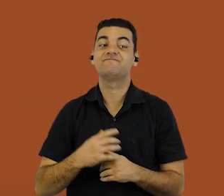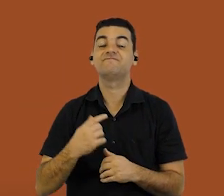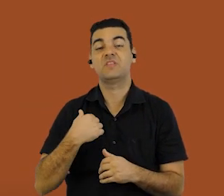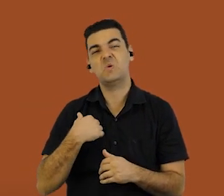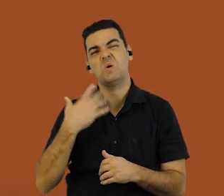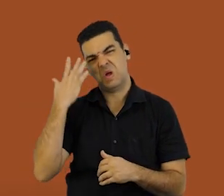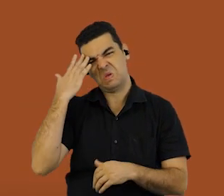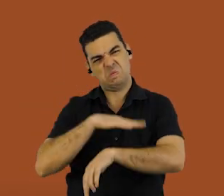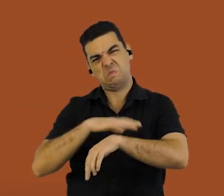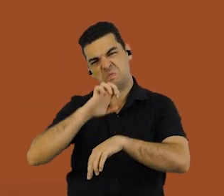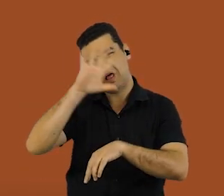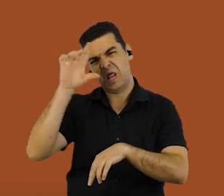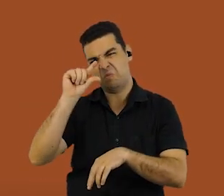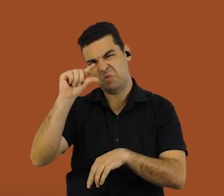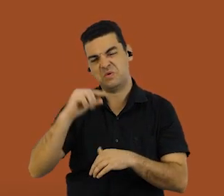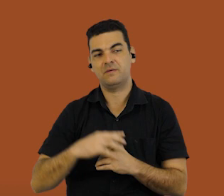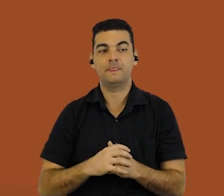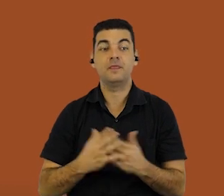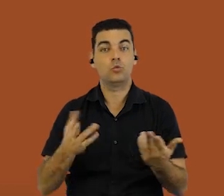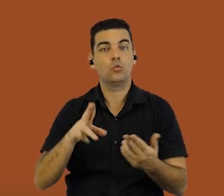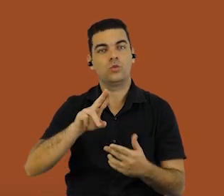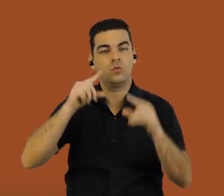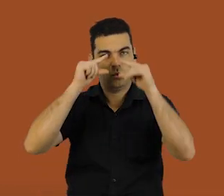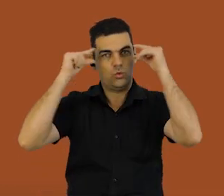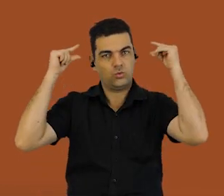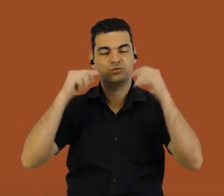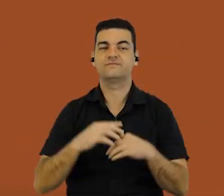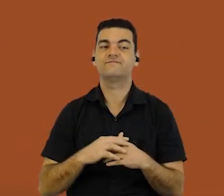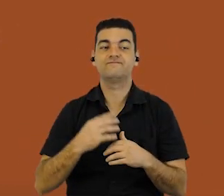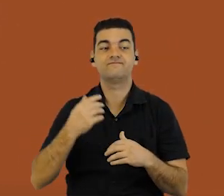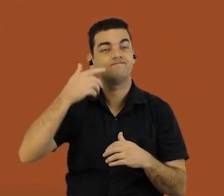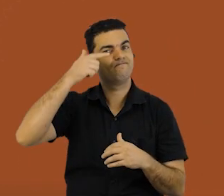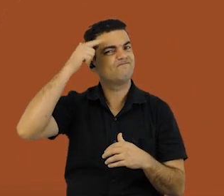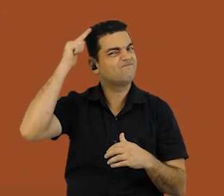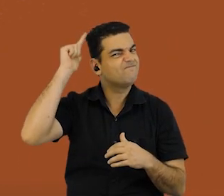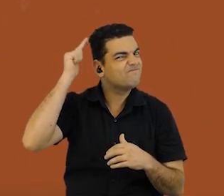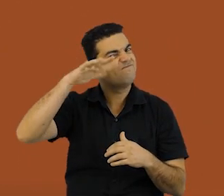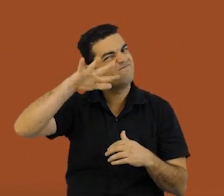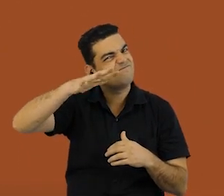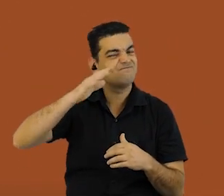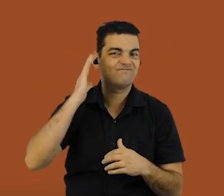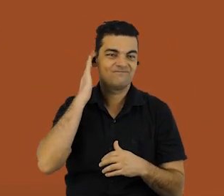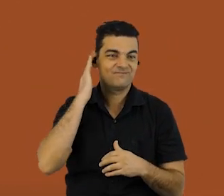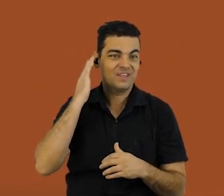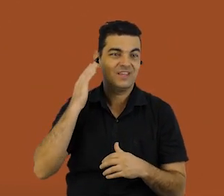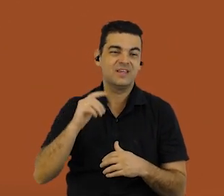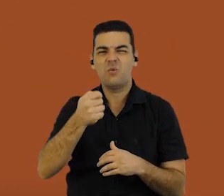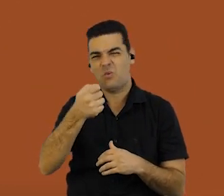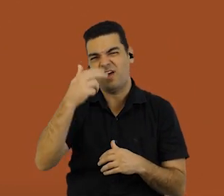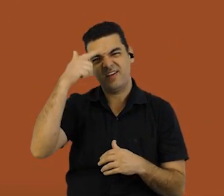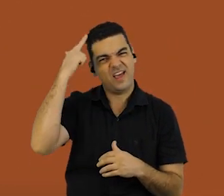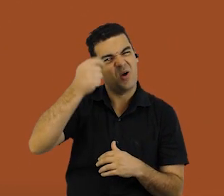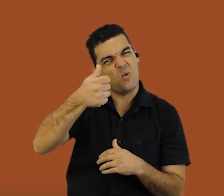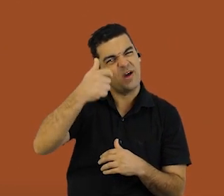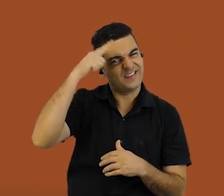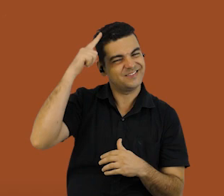de pele clara, estou usando óculos, tenho cabelos curtos, uma meia